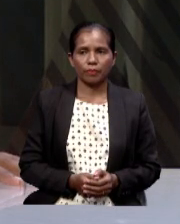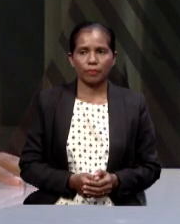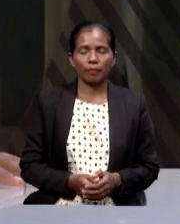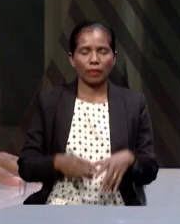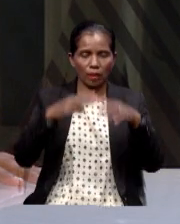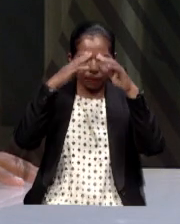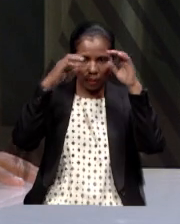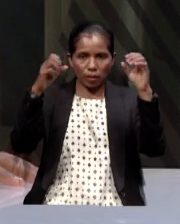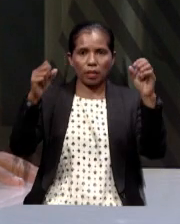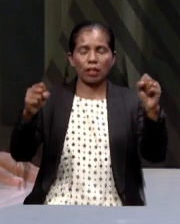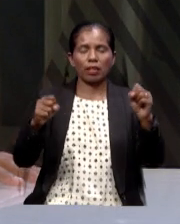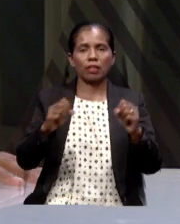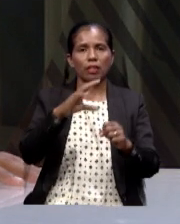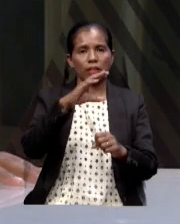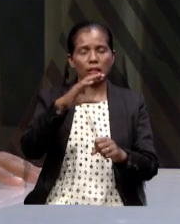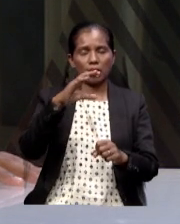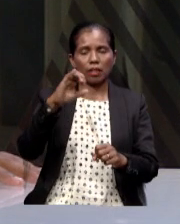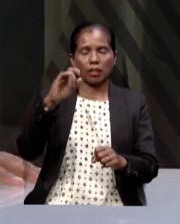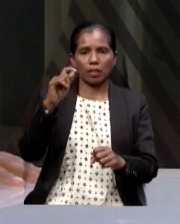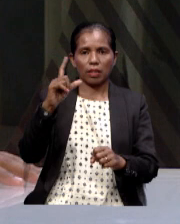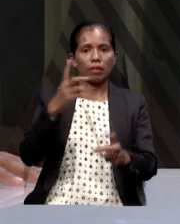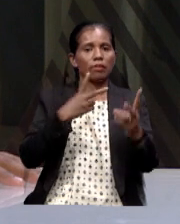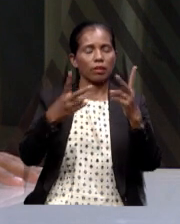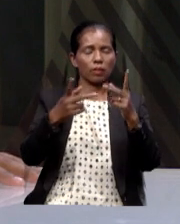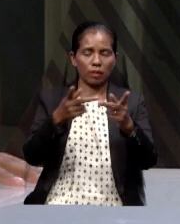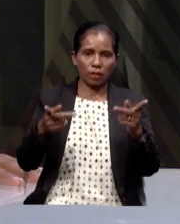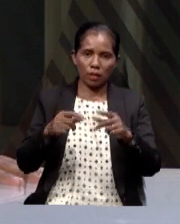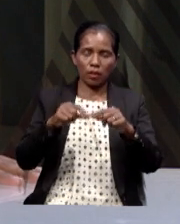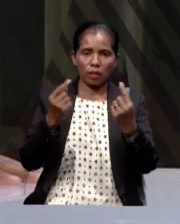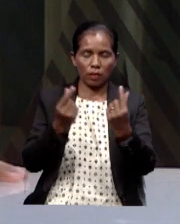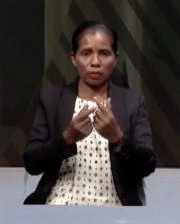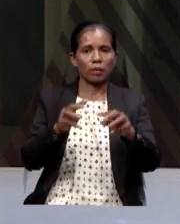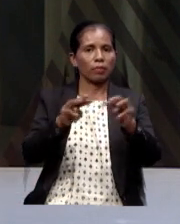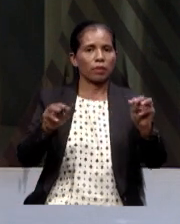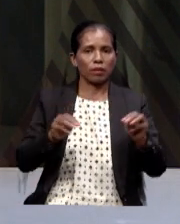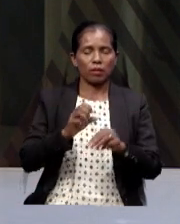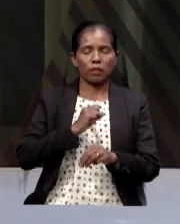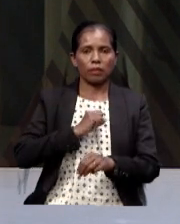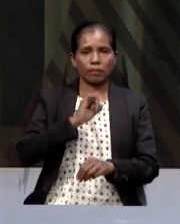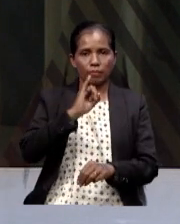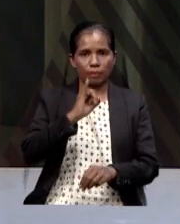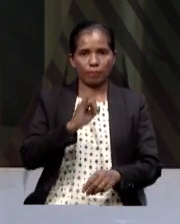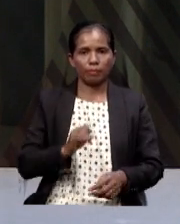Presidente da Câmara de Comércio e Indústria Timor-Leste visita a FAT em produção Grupo Remazelezo e o município Covalima.